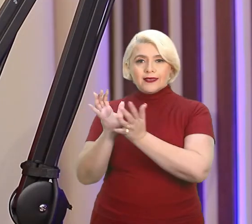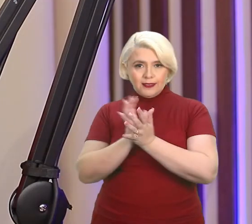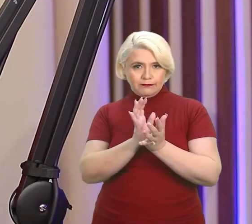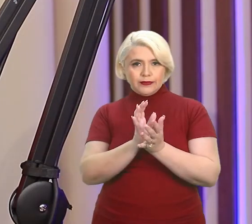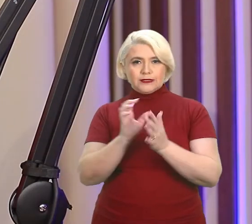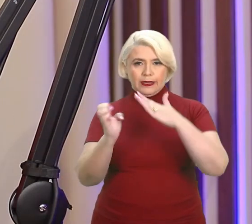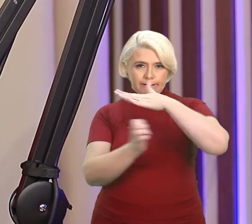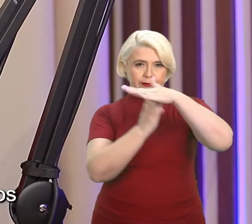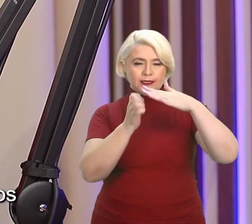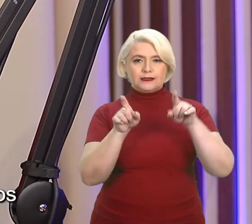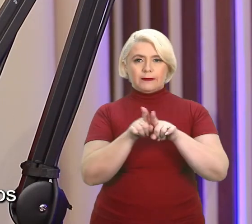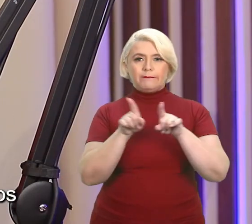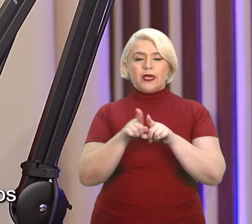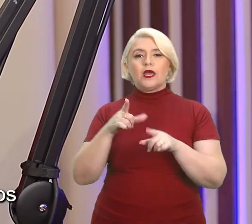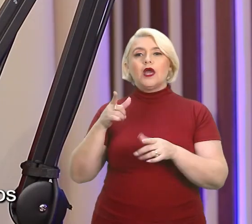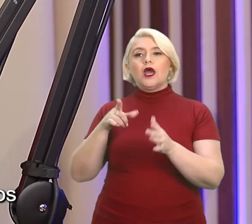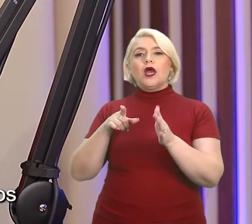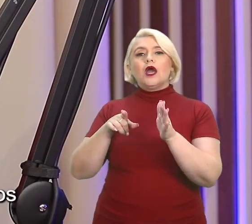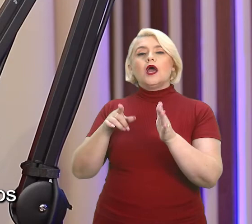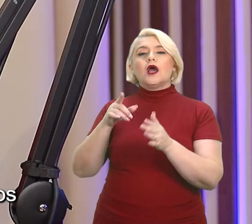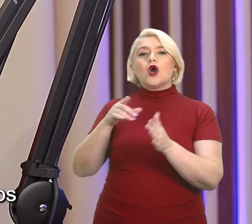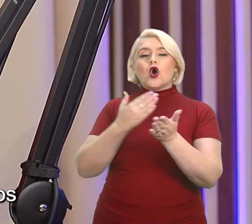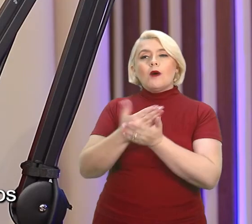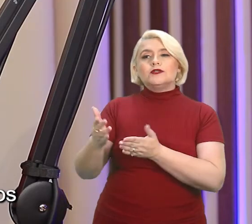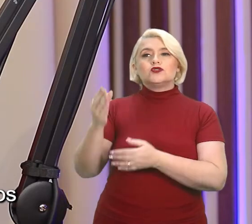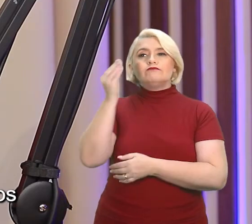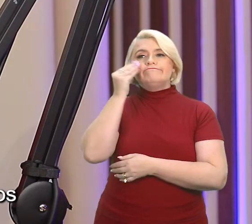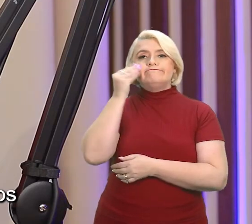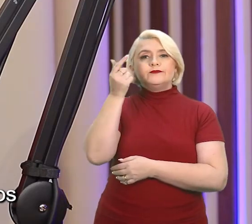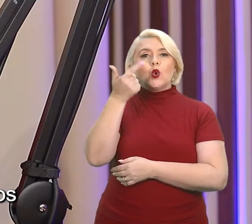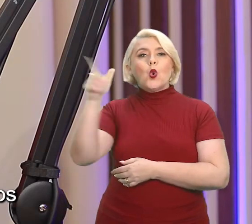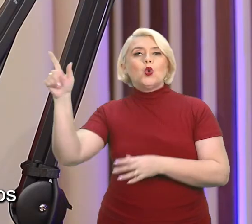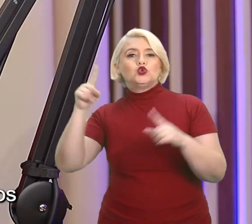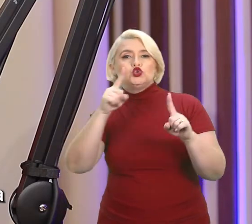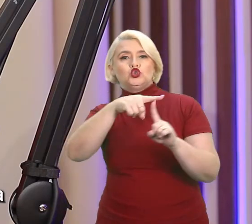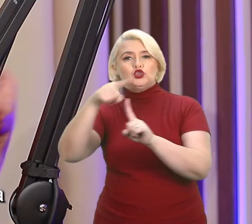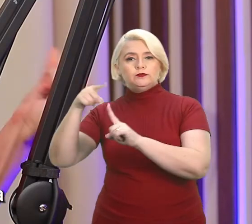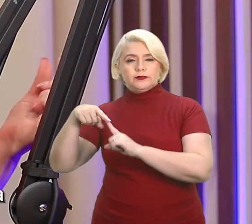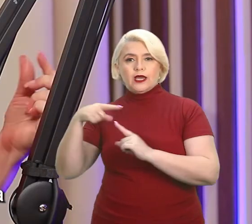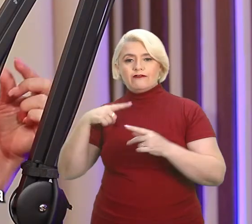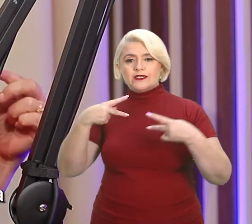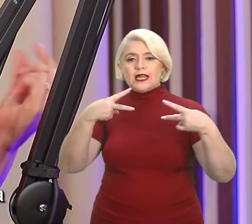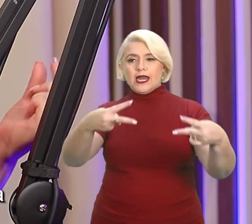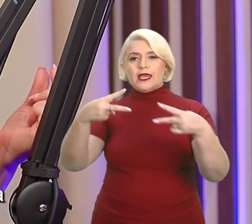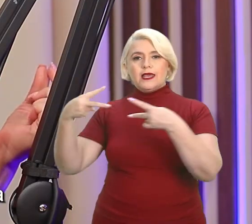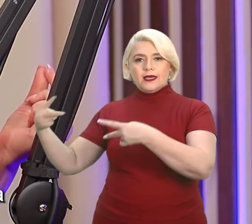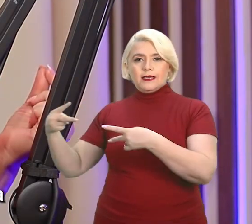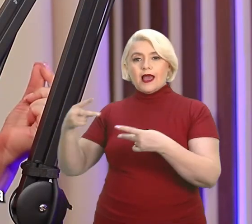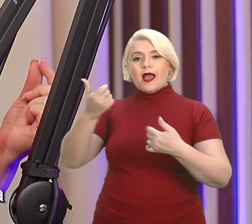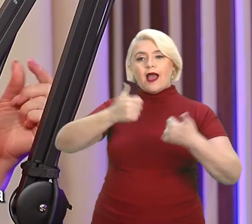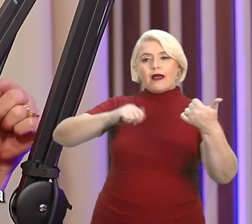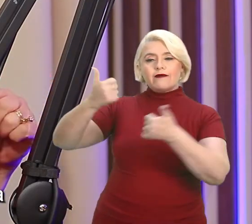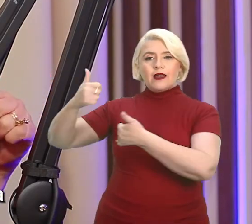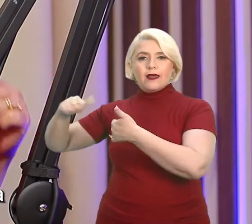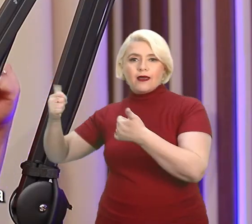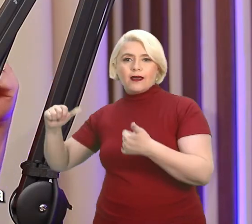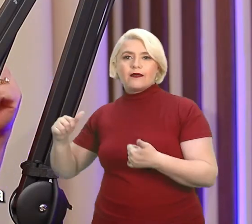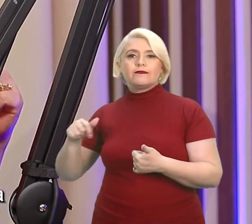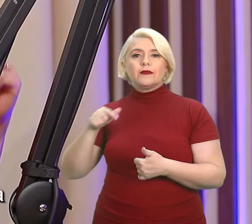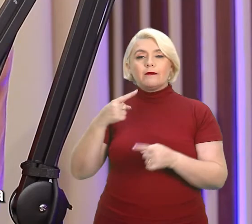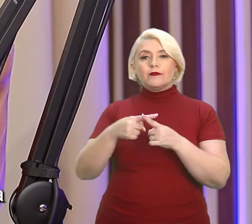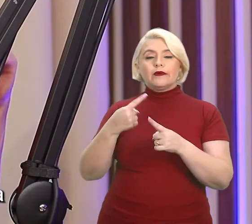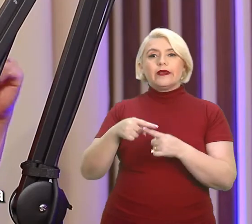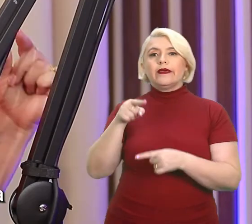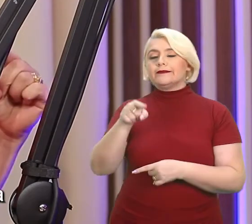algumas empresas também, eles começaram a testar outros formatos. E aí fazia link separado para avaliar. Né?